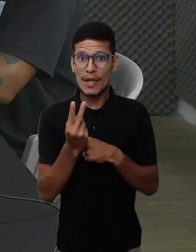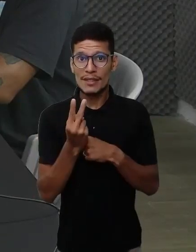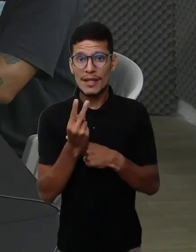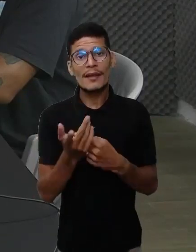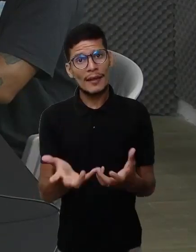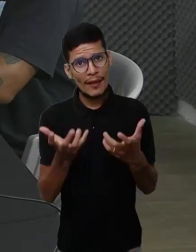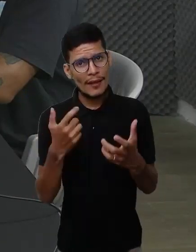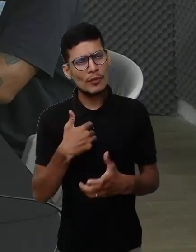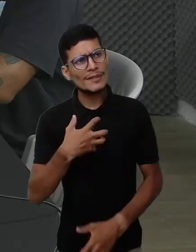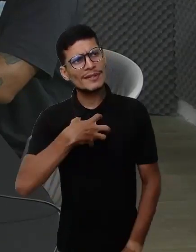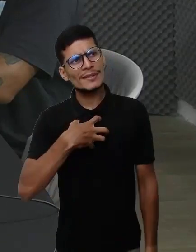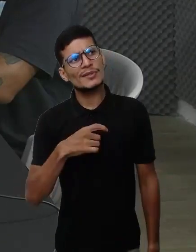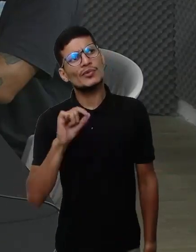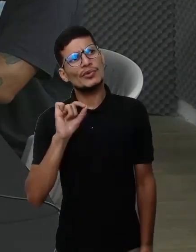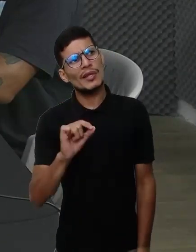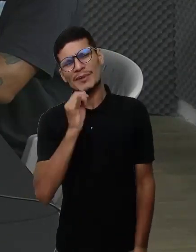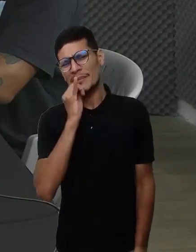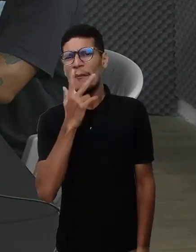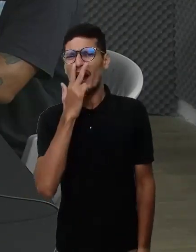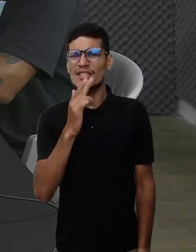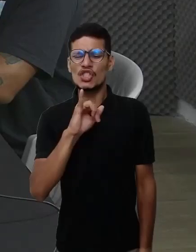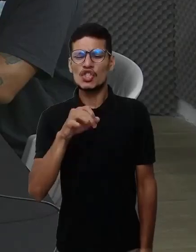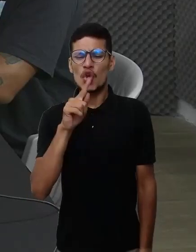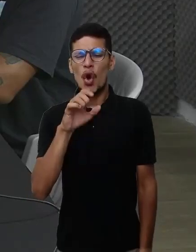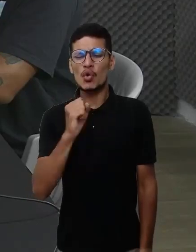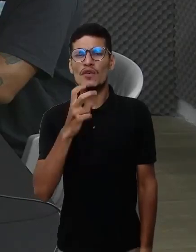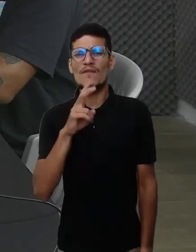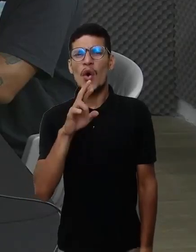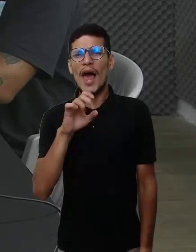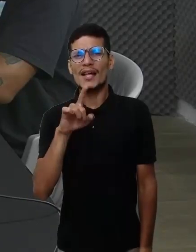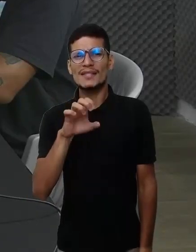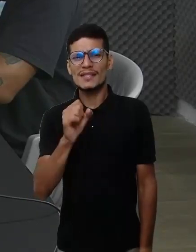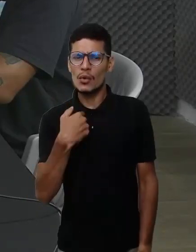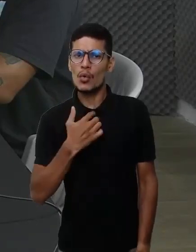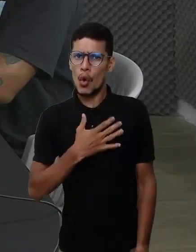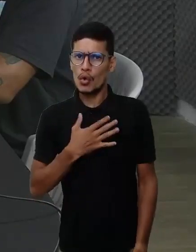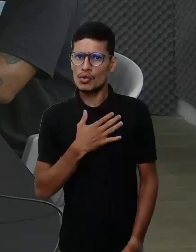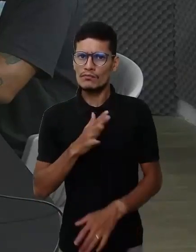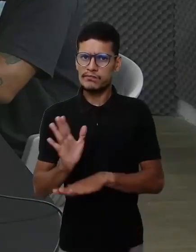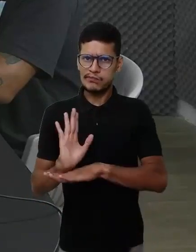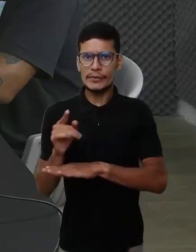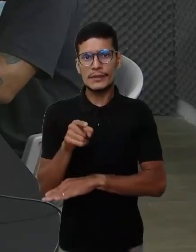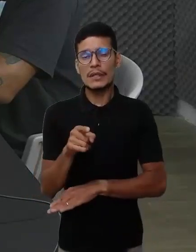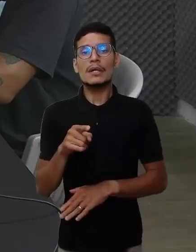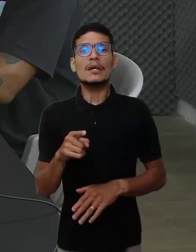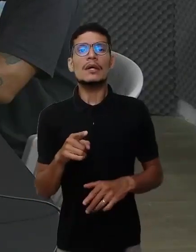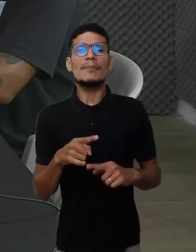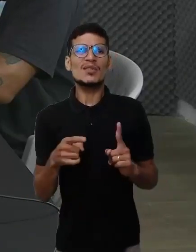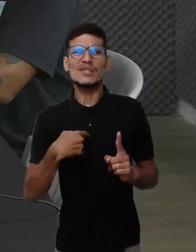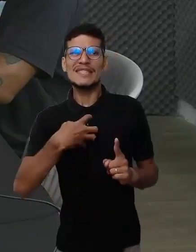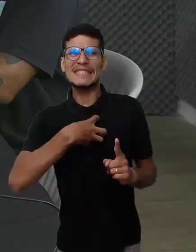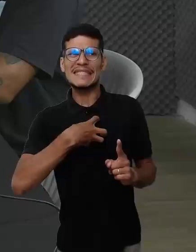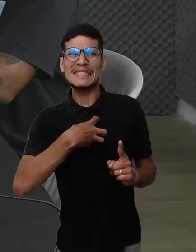tenho sentido um negócio meio jogos vorazes, tá ligado? Assim, eu gosto muito de ficção científica. E eu tenho sentido